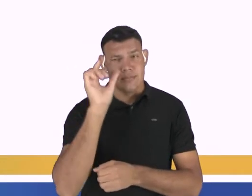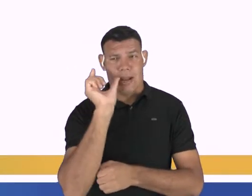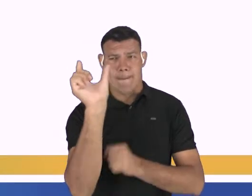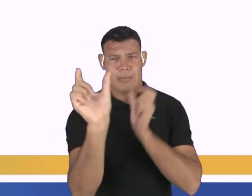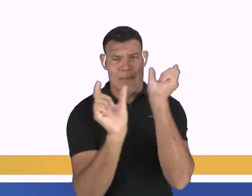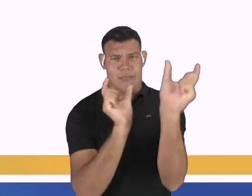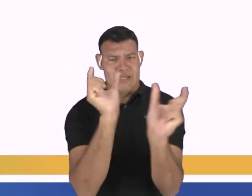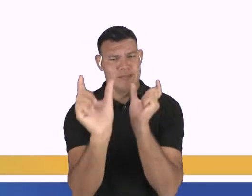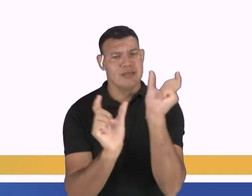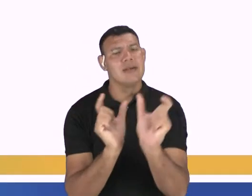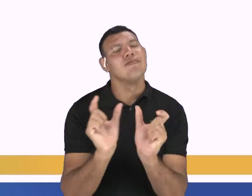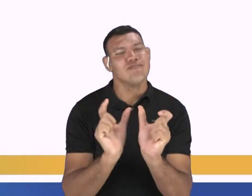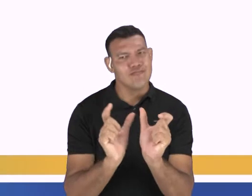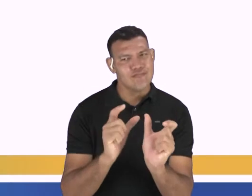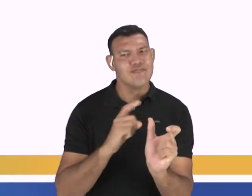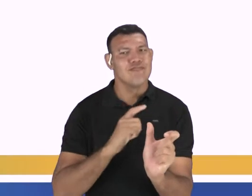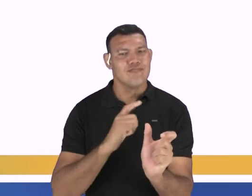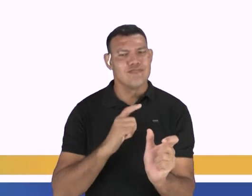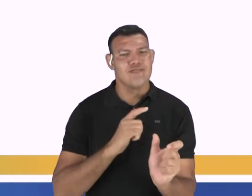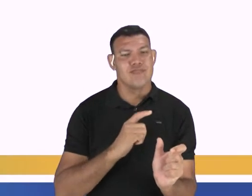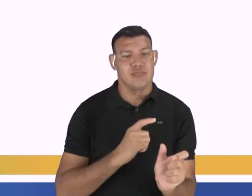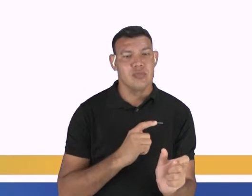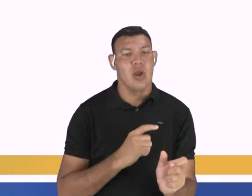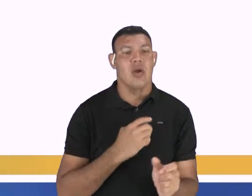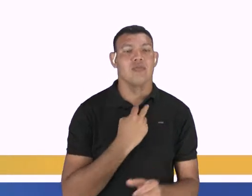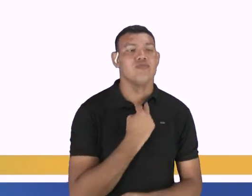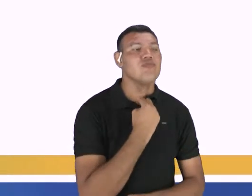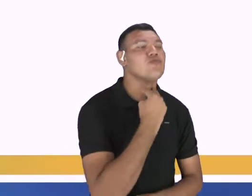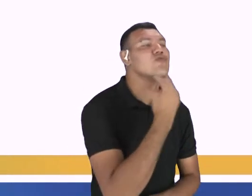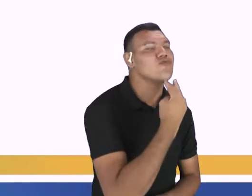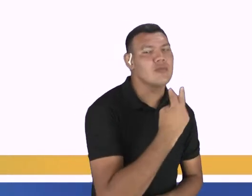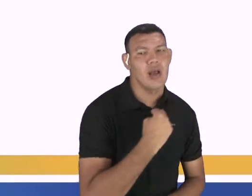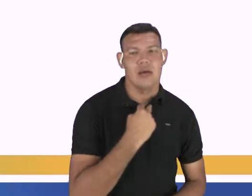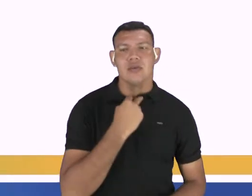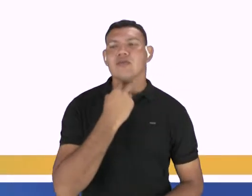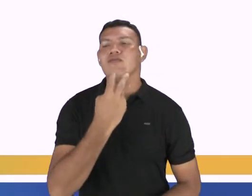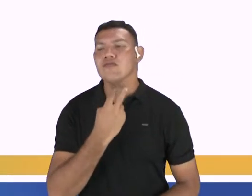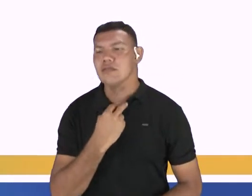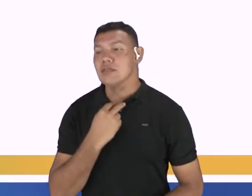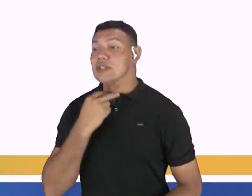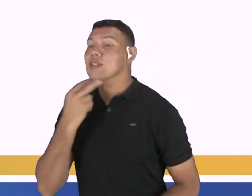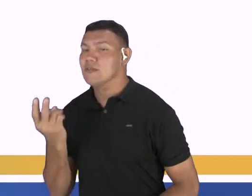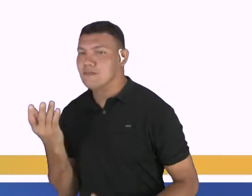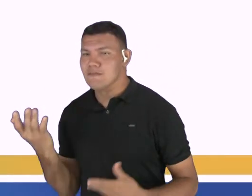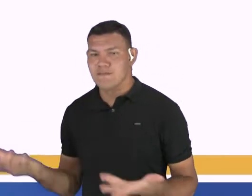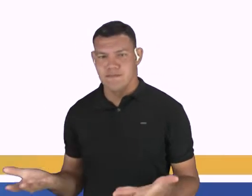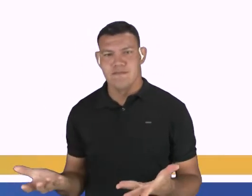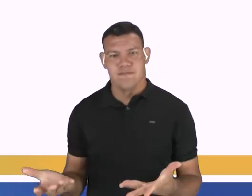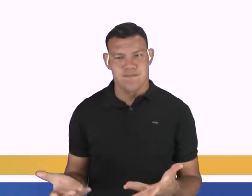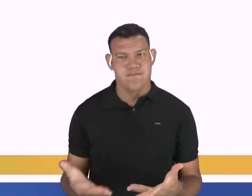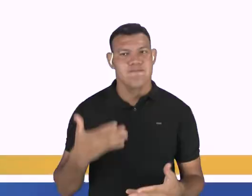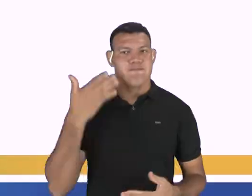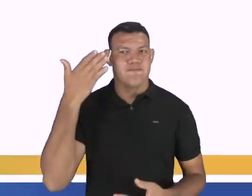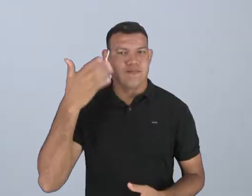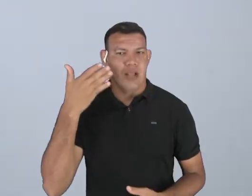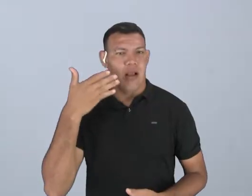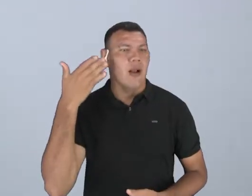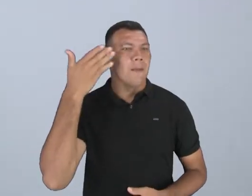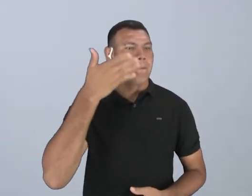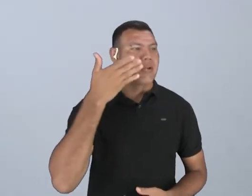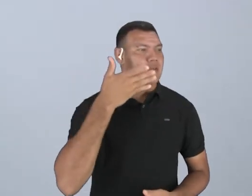passa por várias vozes imissíveis, soando em cada uma de modo diferente. Ou